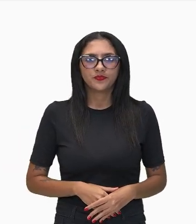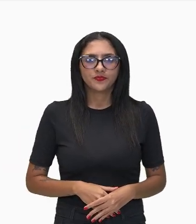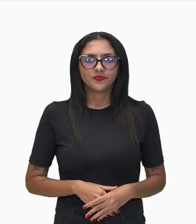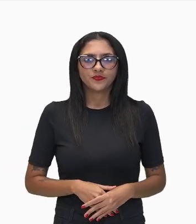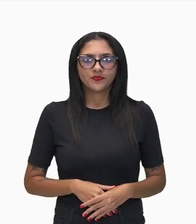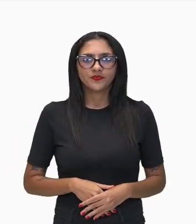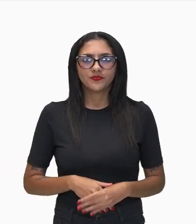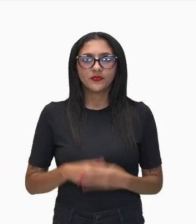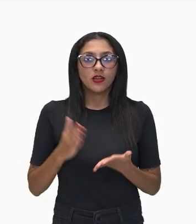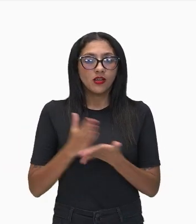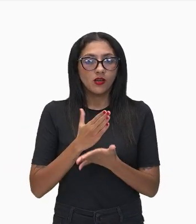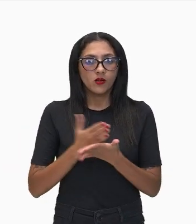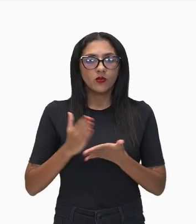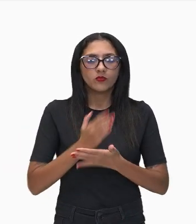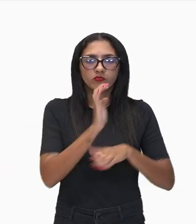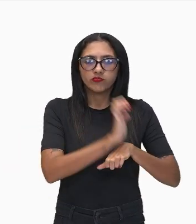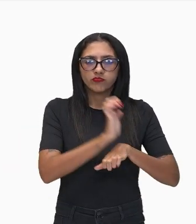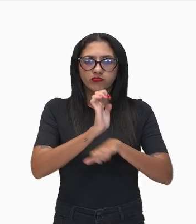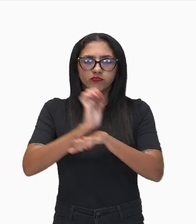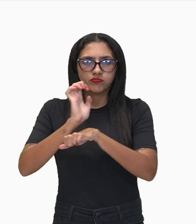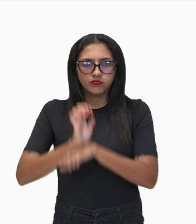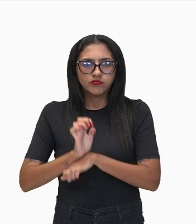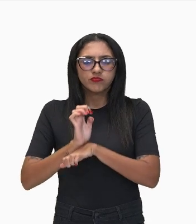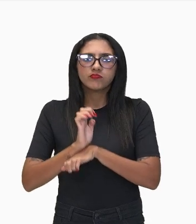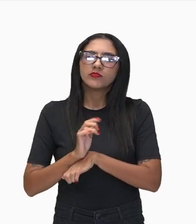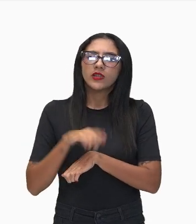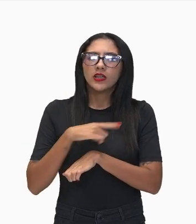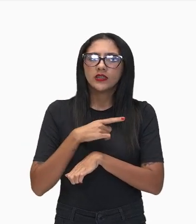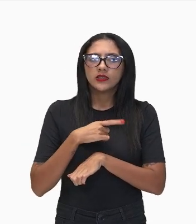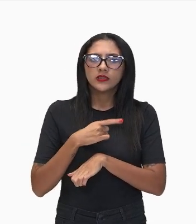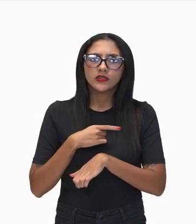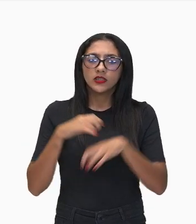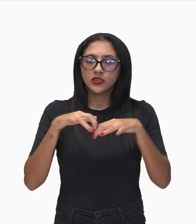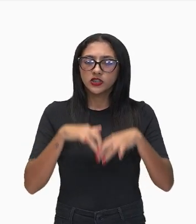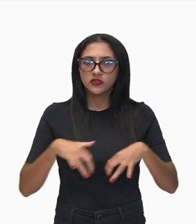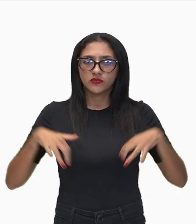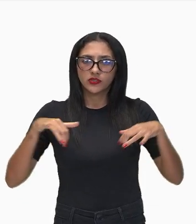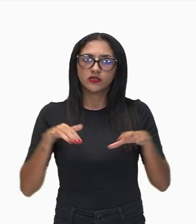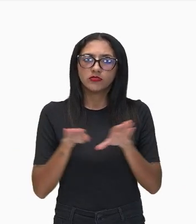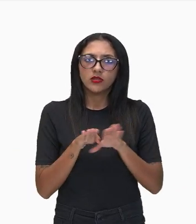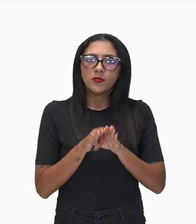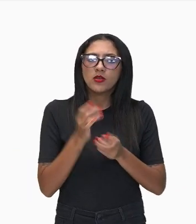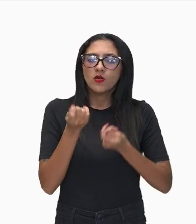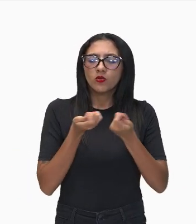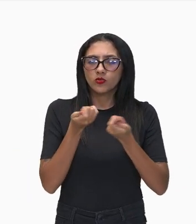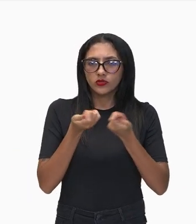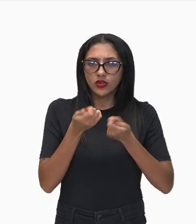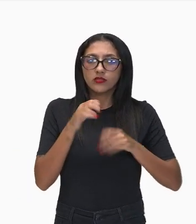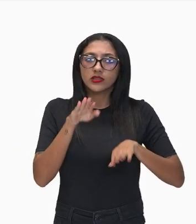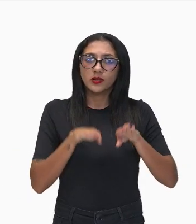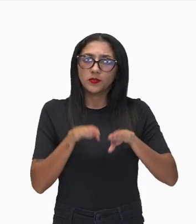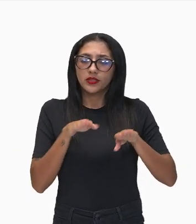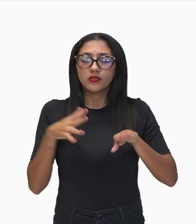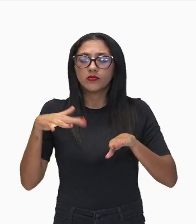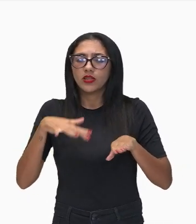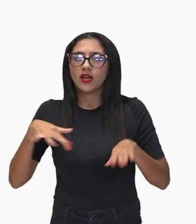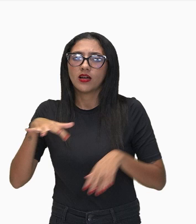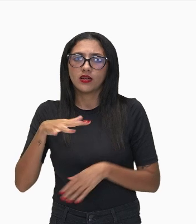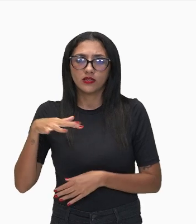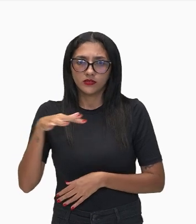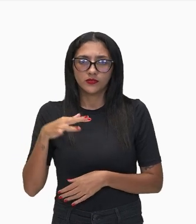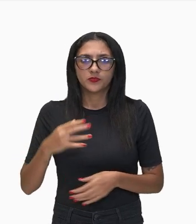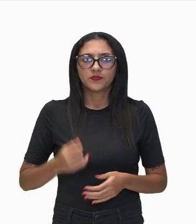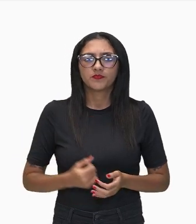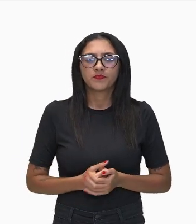estados nacionais, né, eles são divididos e administrados em níveis geográficos menores. Então, nós vamos ter